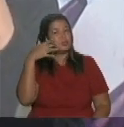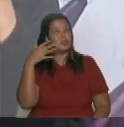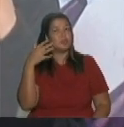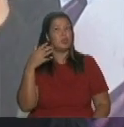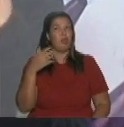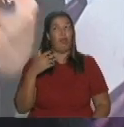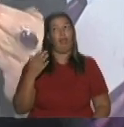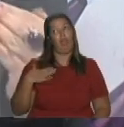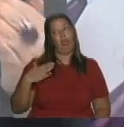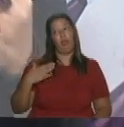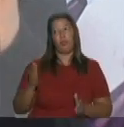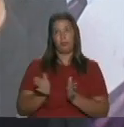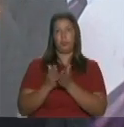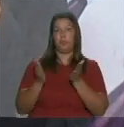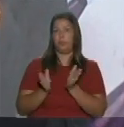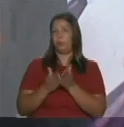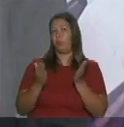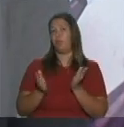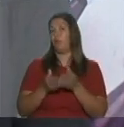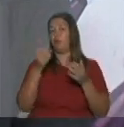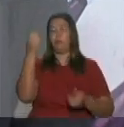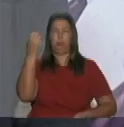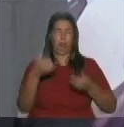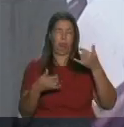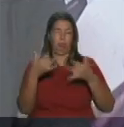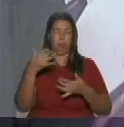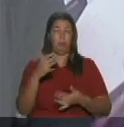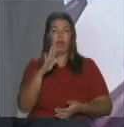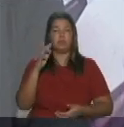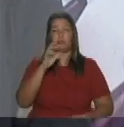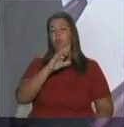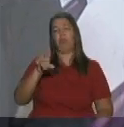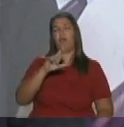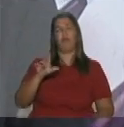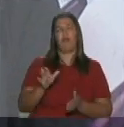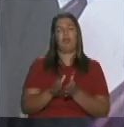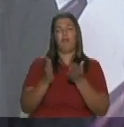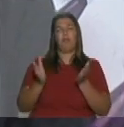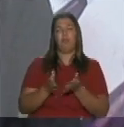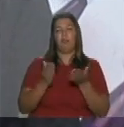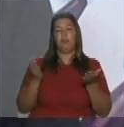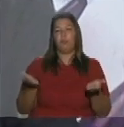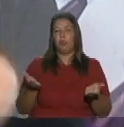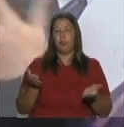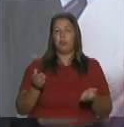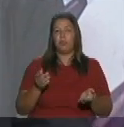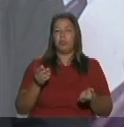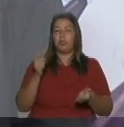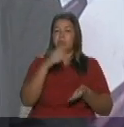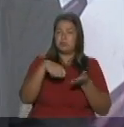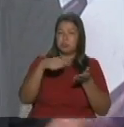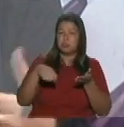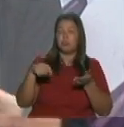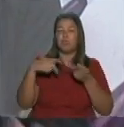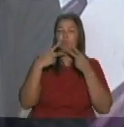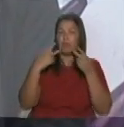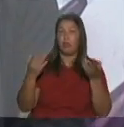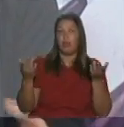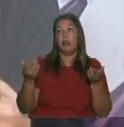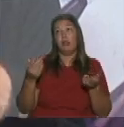discurso do pobre que não é do pobre, porque quem escreveu esse discurso, quem escreveu Sim. essa fala, tô aí falando